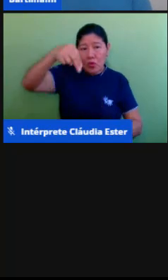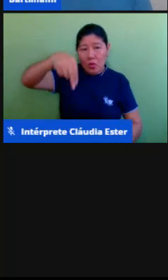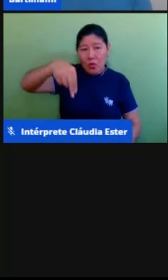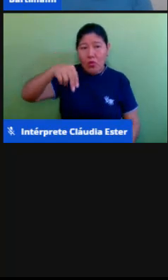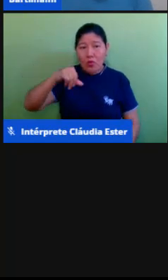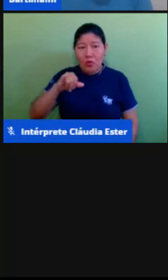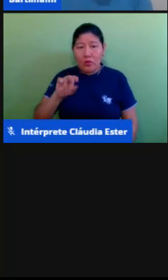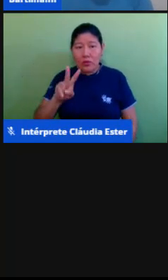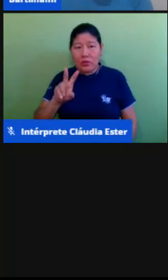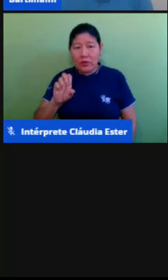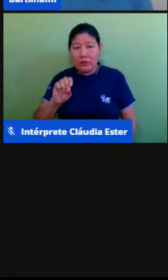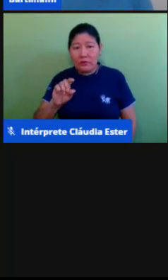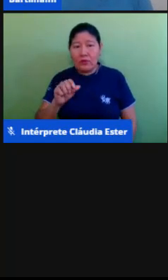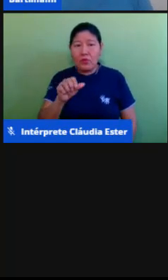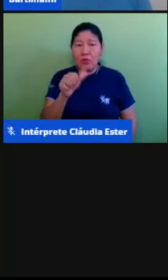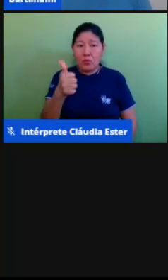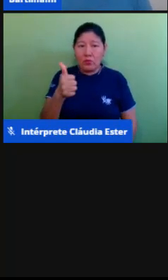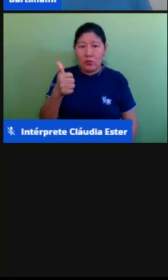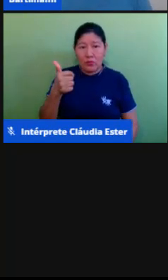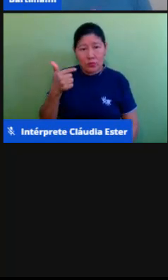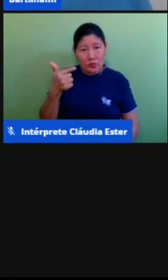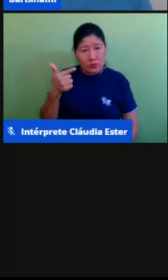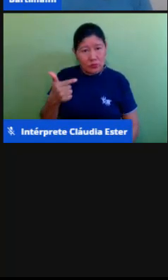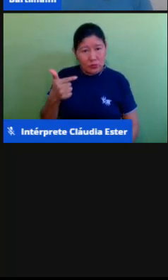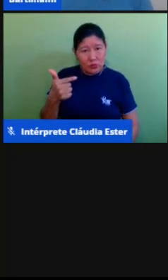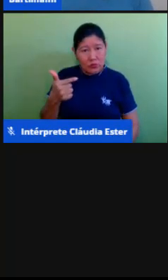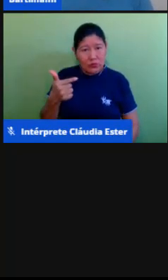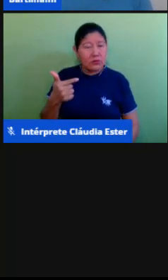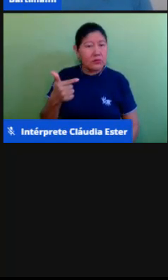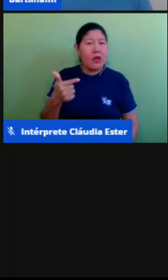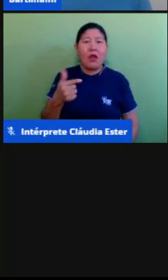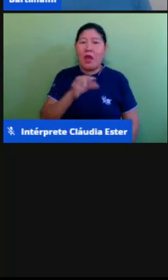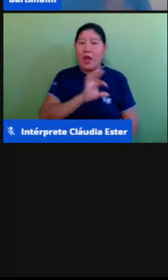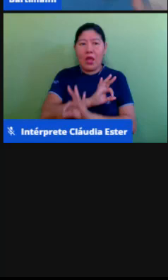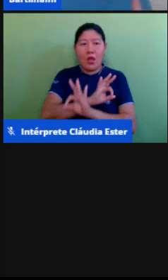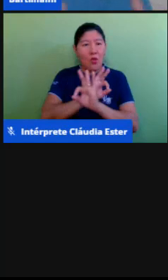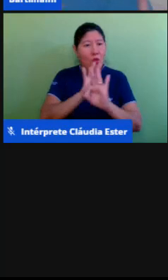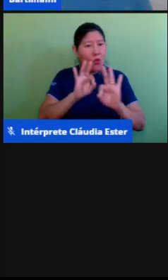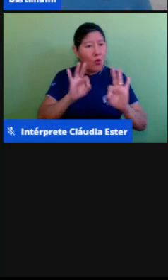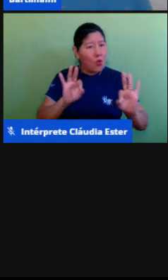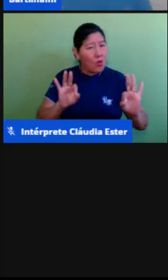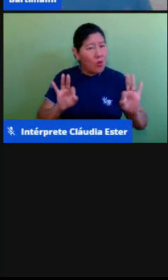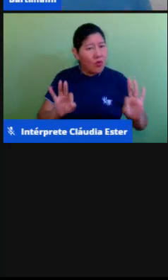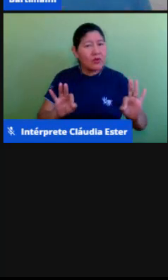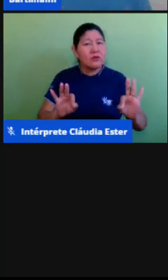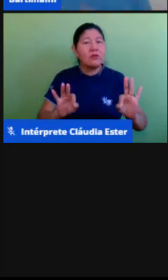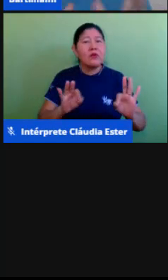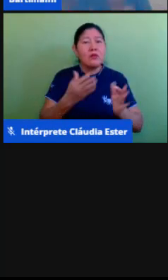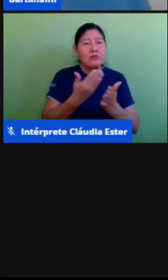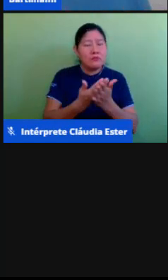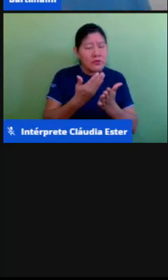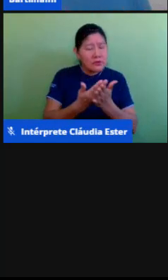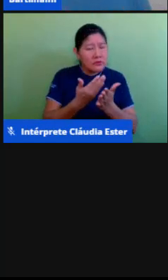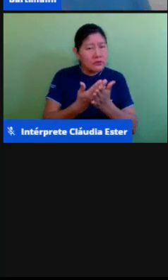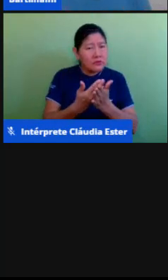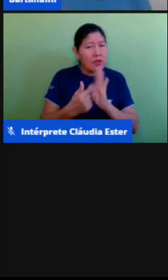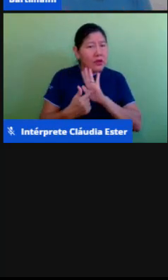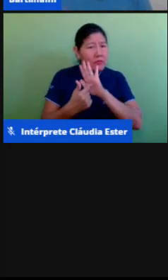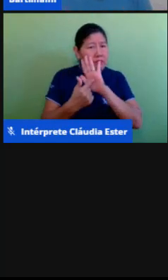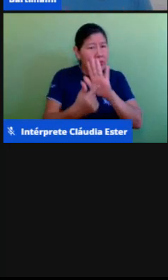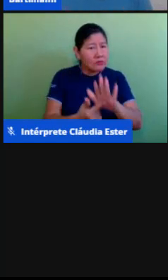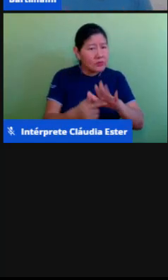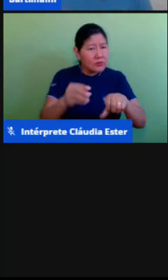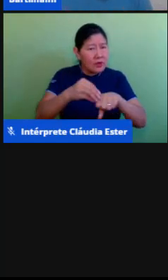nível 2, é suficiente para a nossa aplicação com o aluno, sexto, sétimo, oitavo, nono ano.